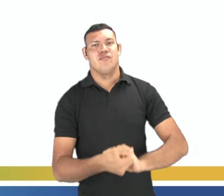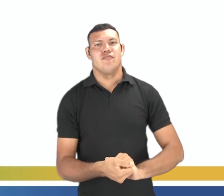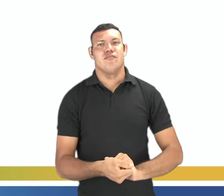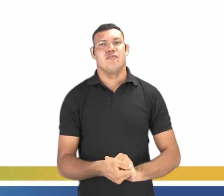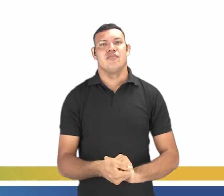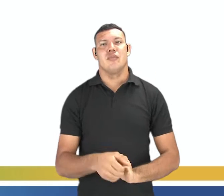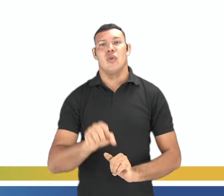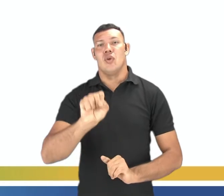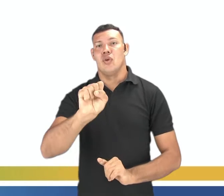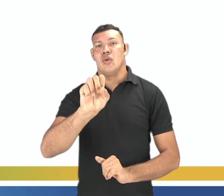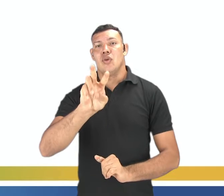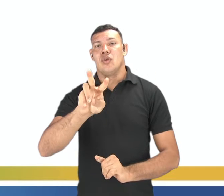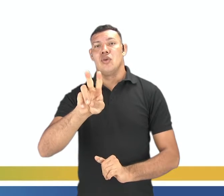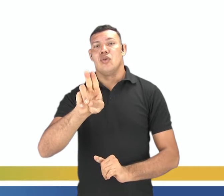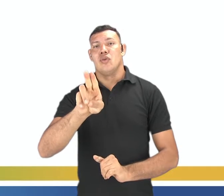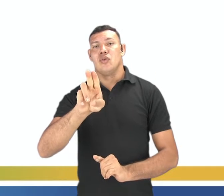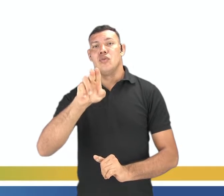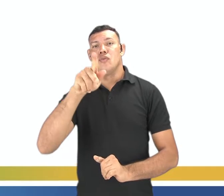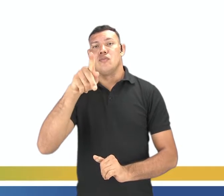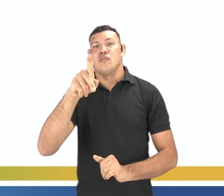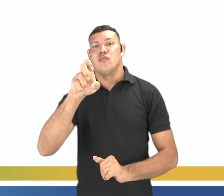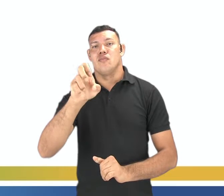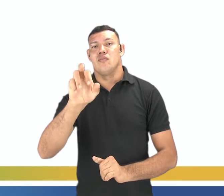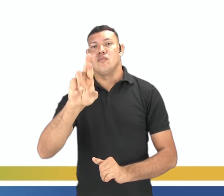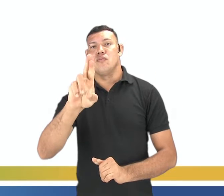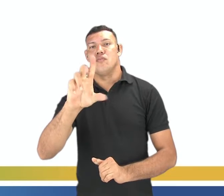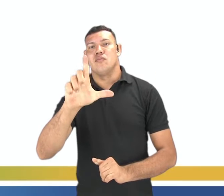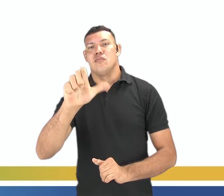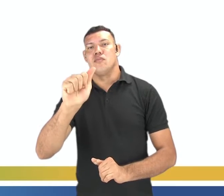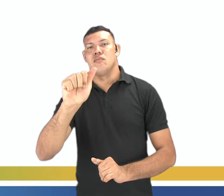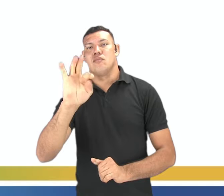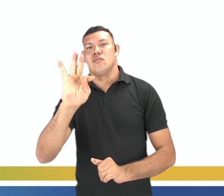ele é usado para expressar